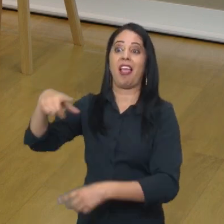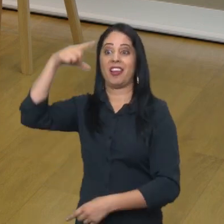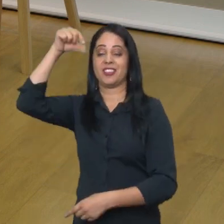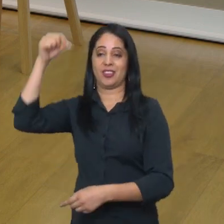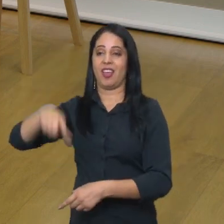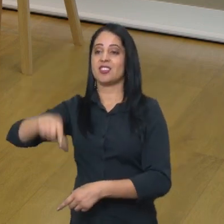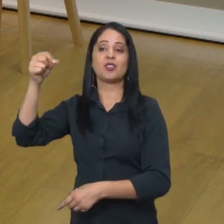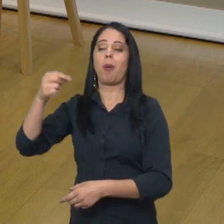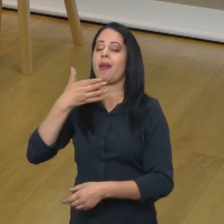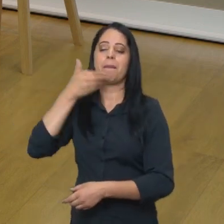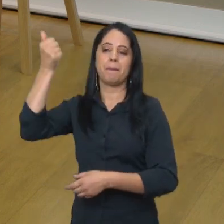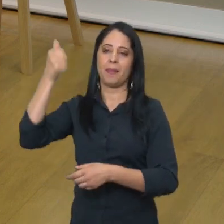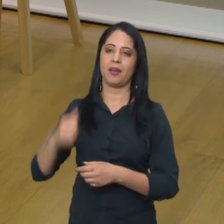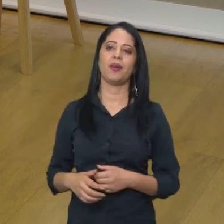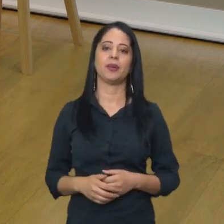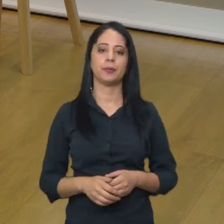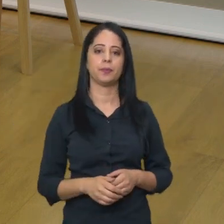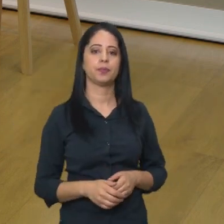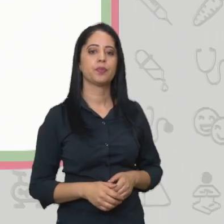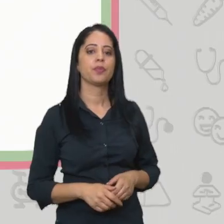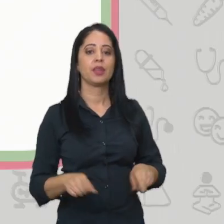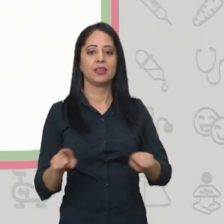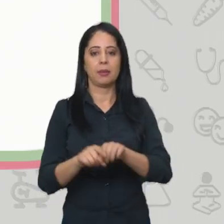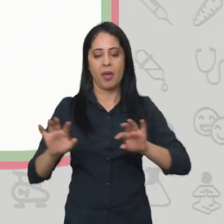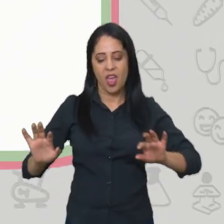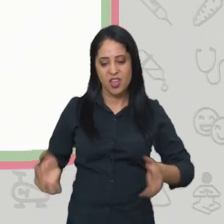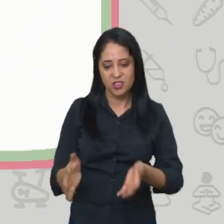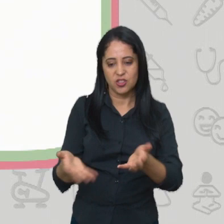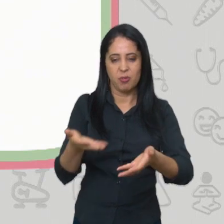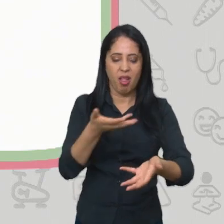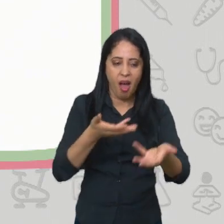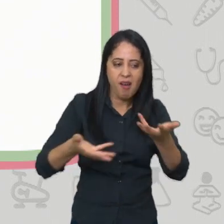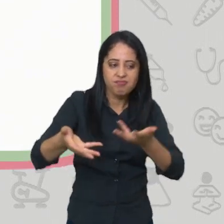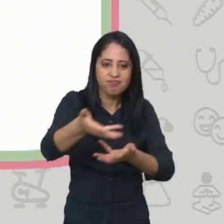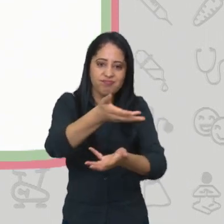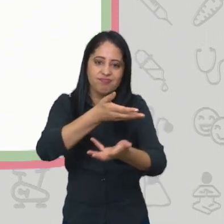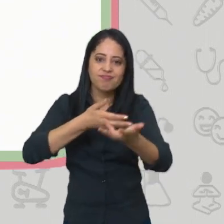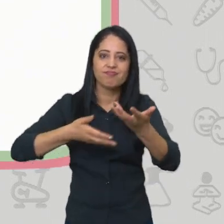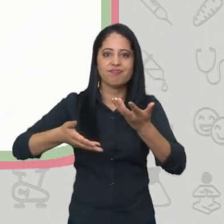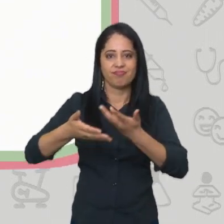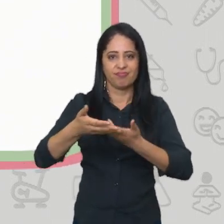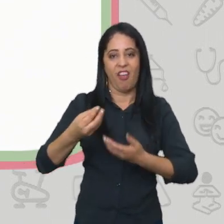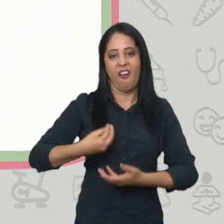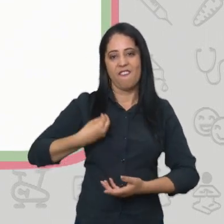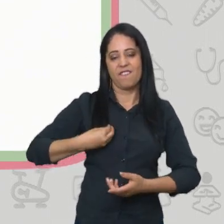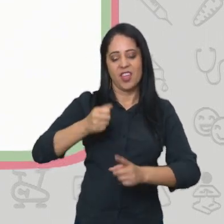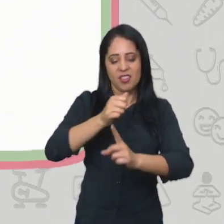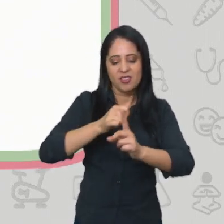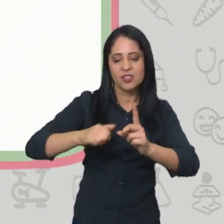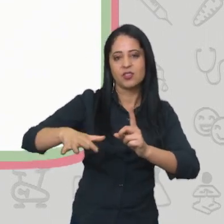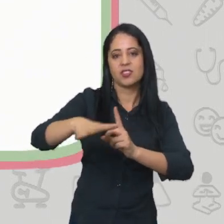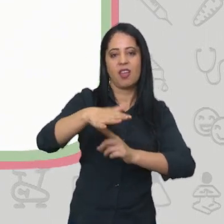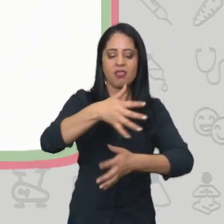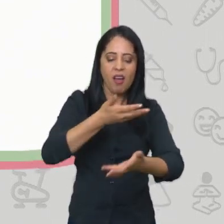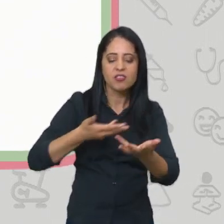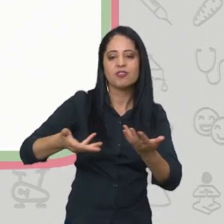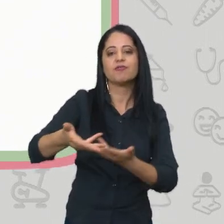paciente. Vamos para a próxima. Estimular vida familiar e social, que a gente falou muito aqui, né? É fundamental, né? Assim, a gente